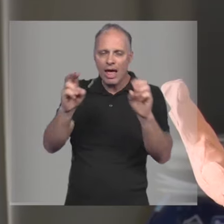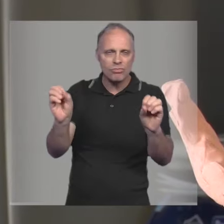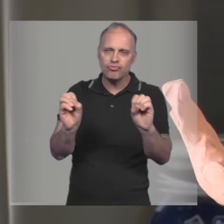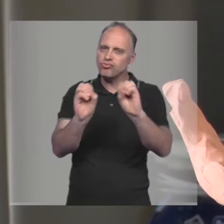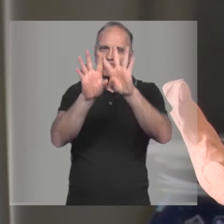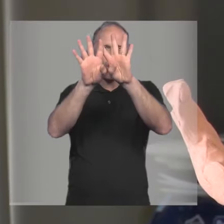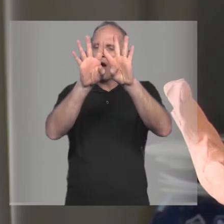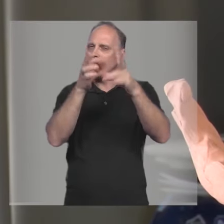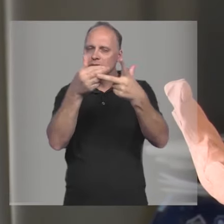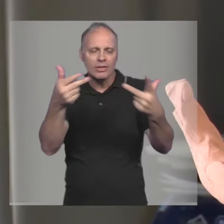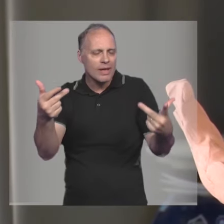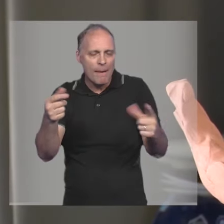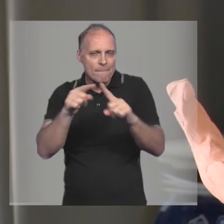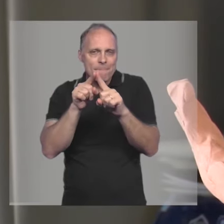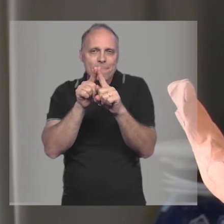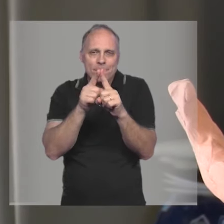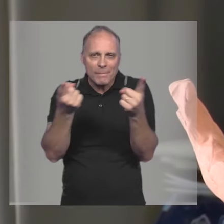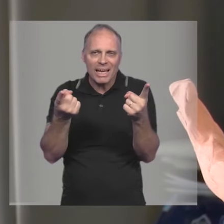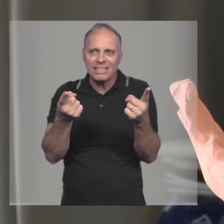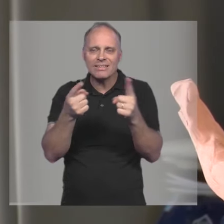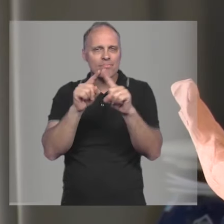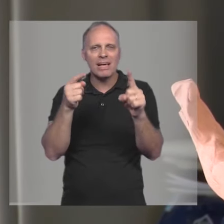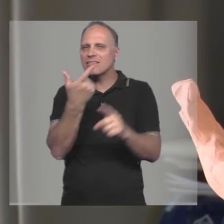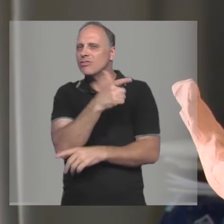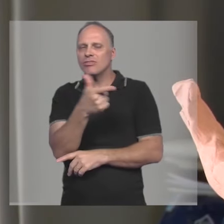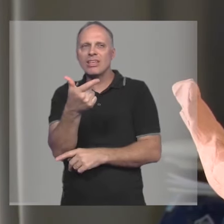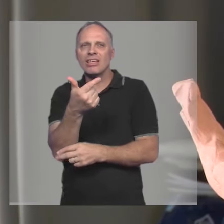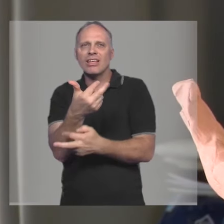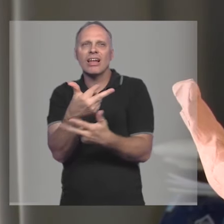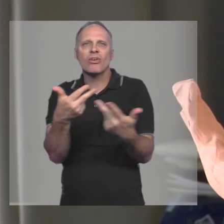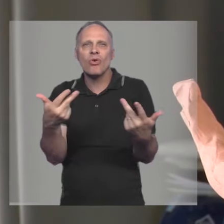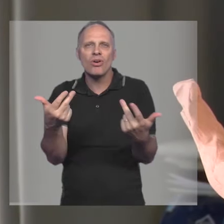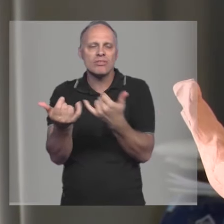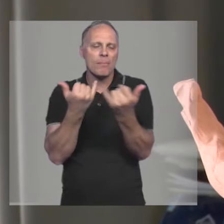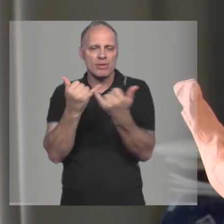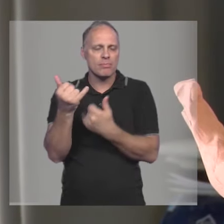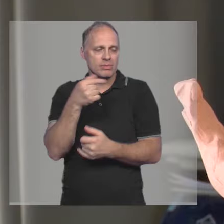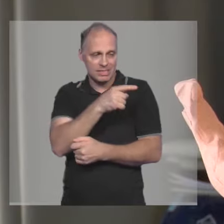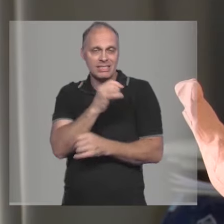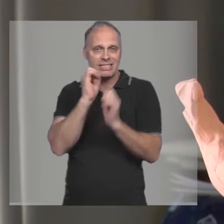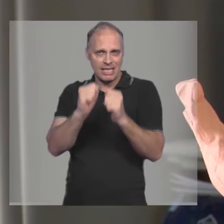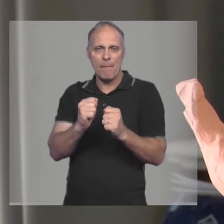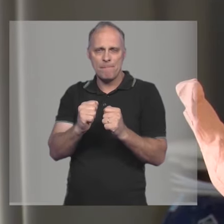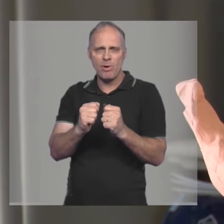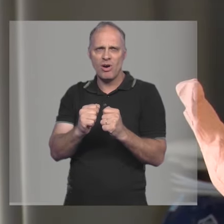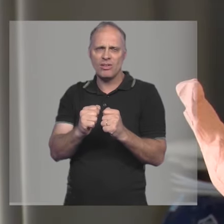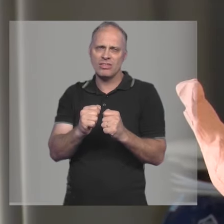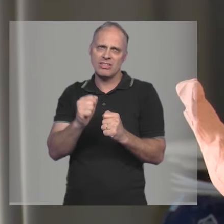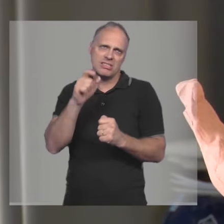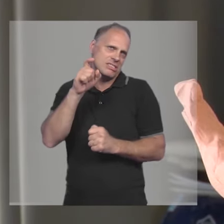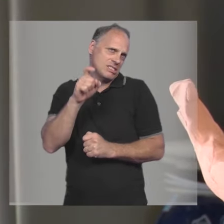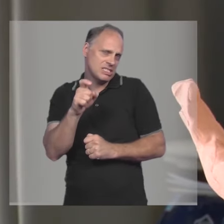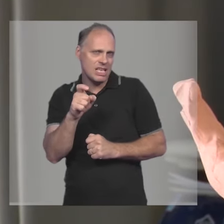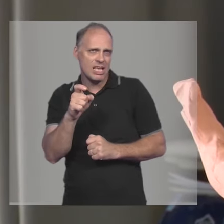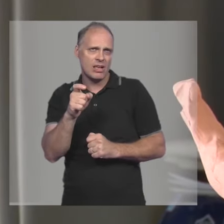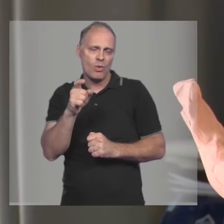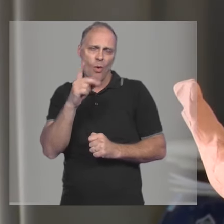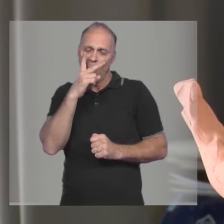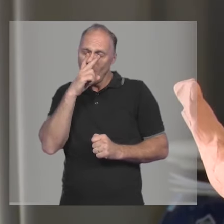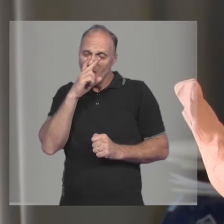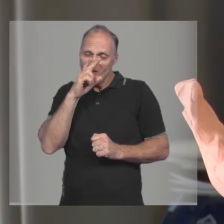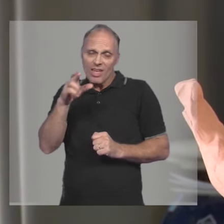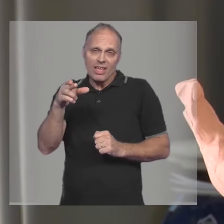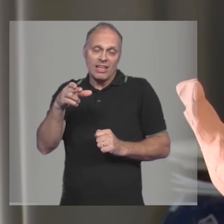Show, mas não tem aquele lance de que ela vai poder se